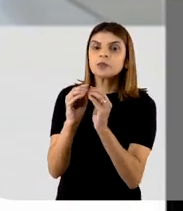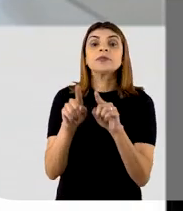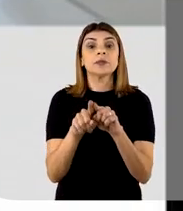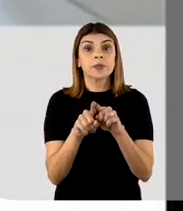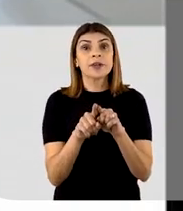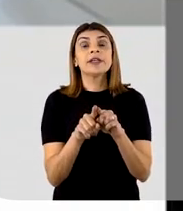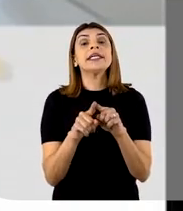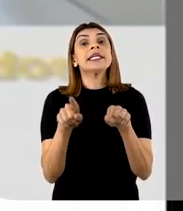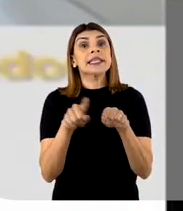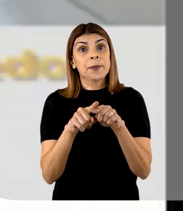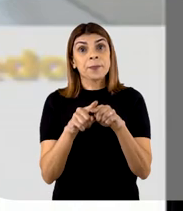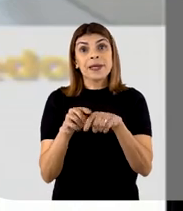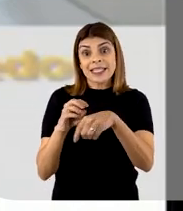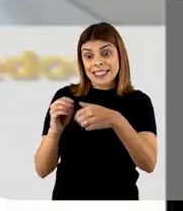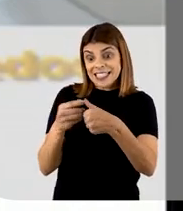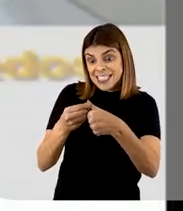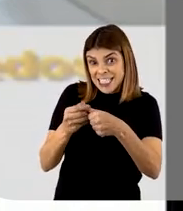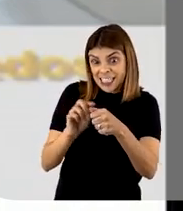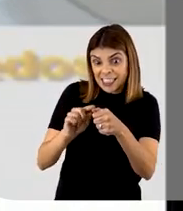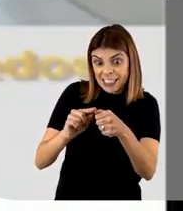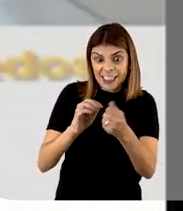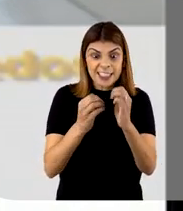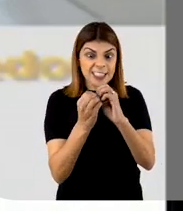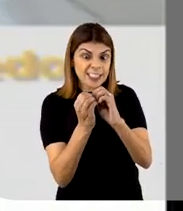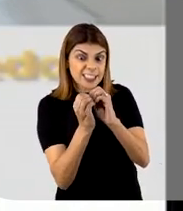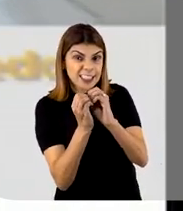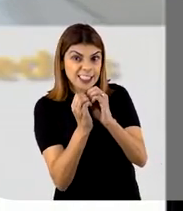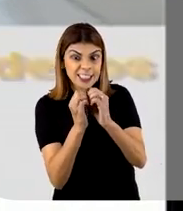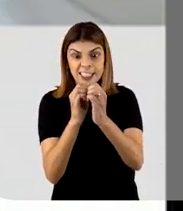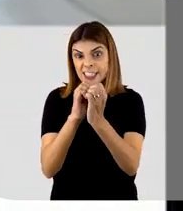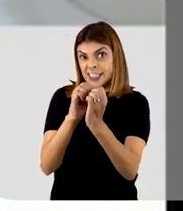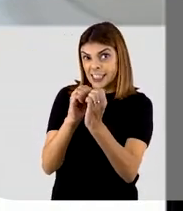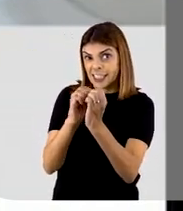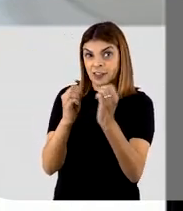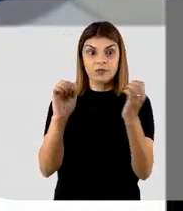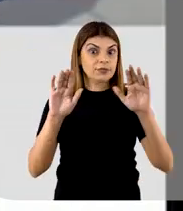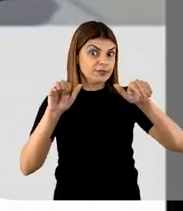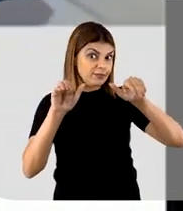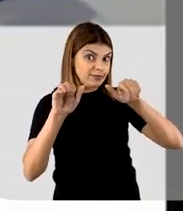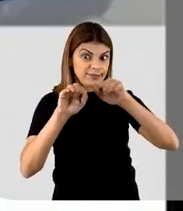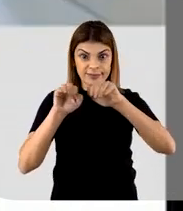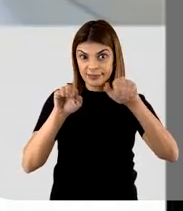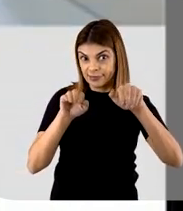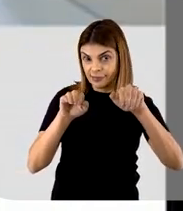Quarto passo, esfregue bem a parte de cima dos dedos na mão oposta.